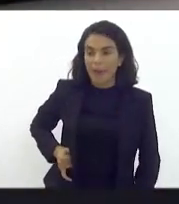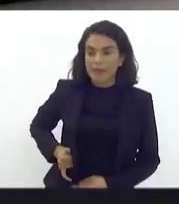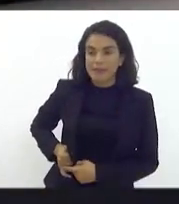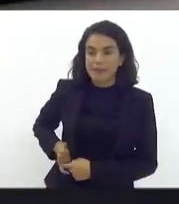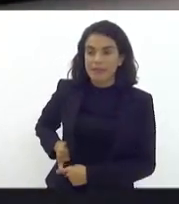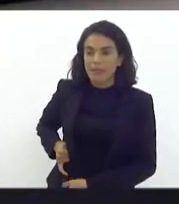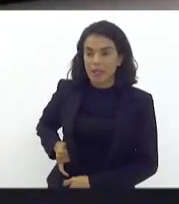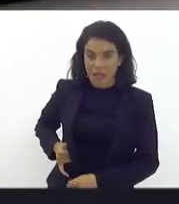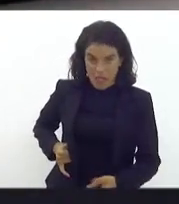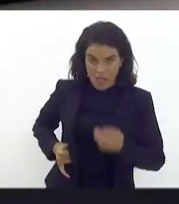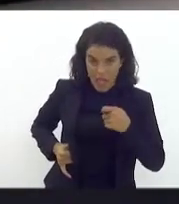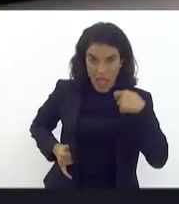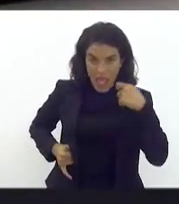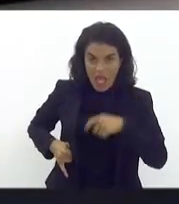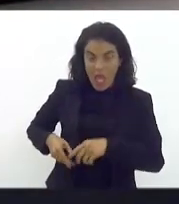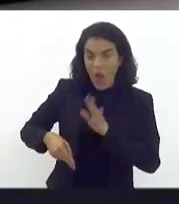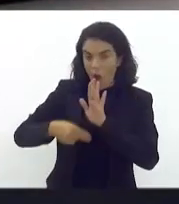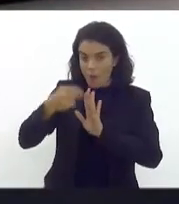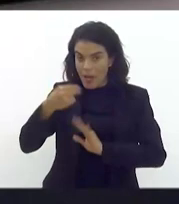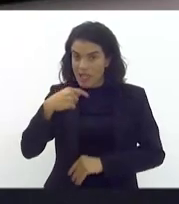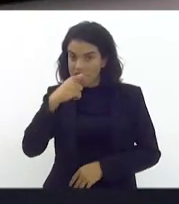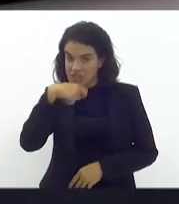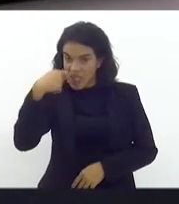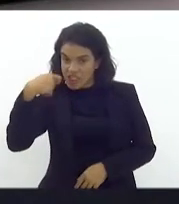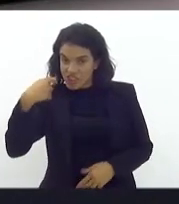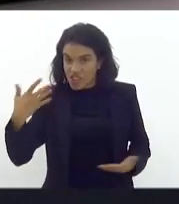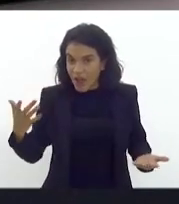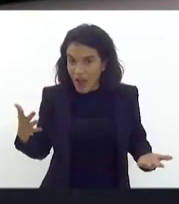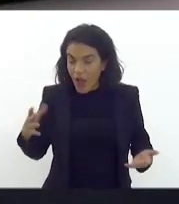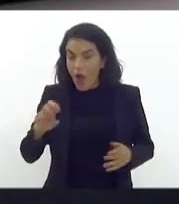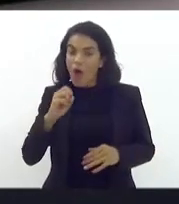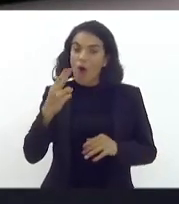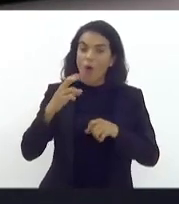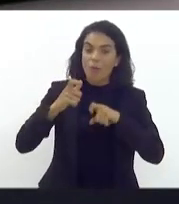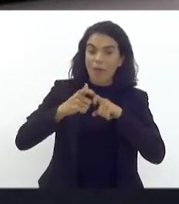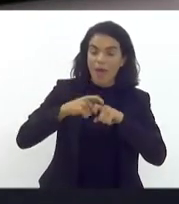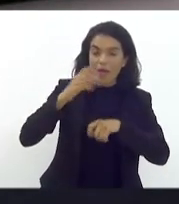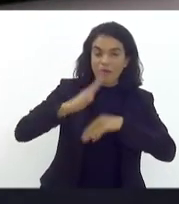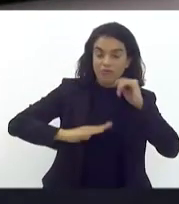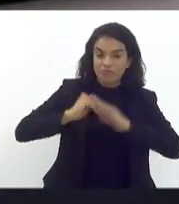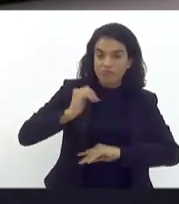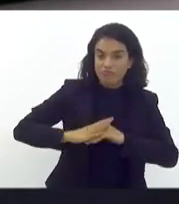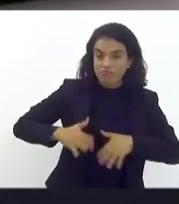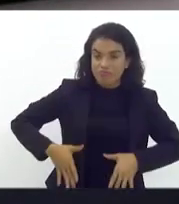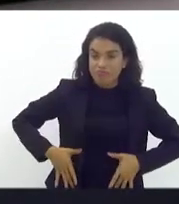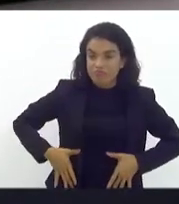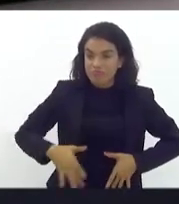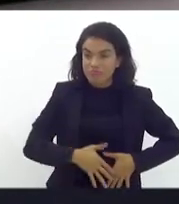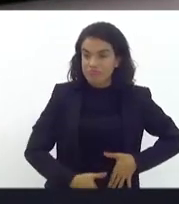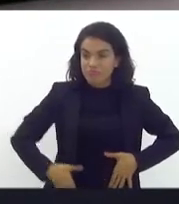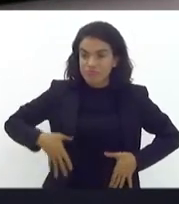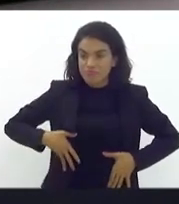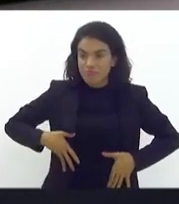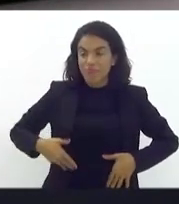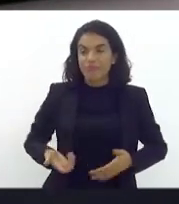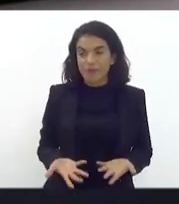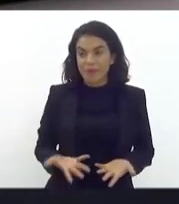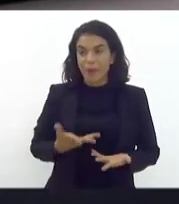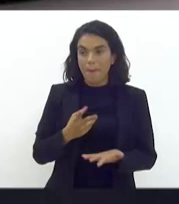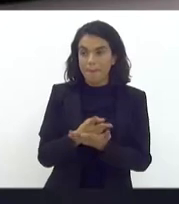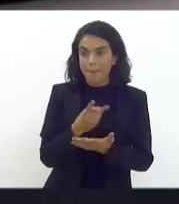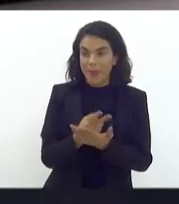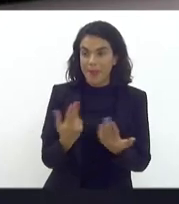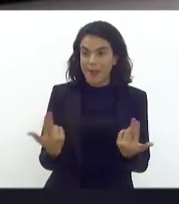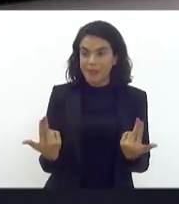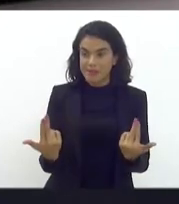operados por um dentistas querem ser operados para um cirurgião especialista homem certo da mesma forma